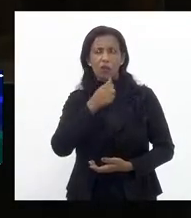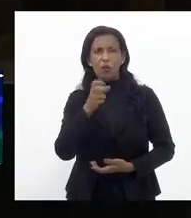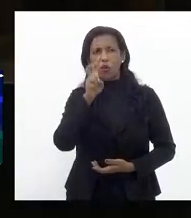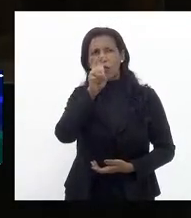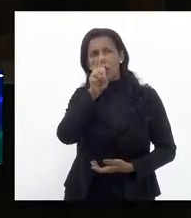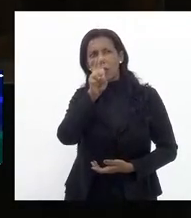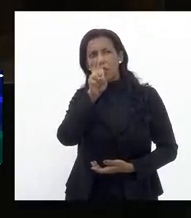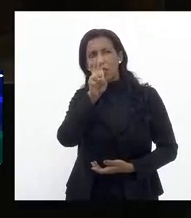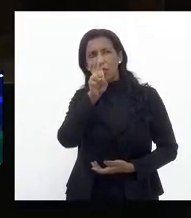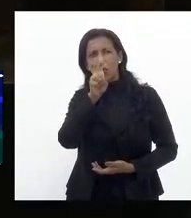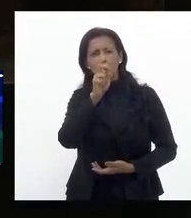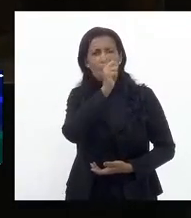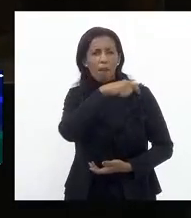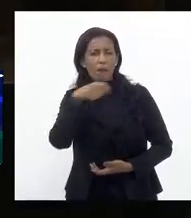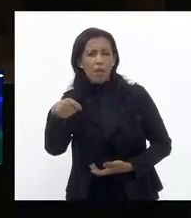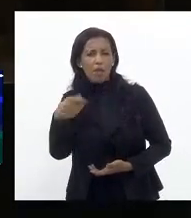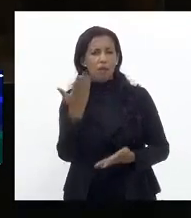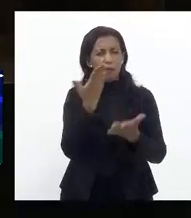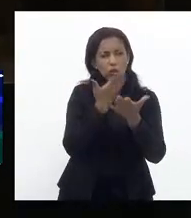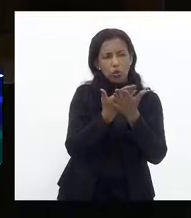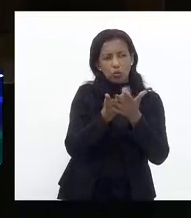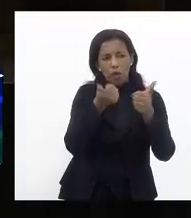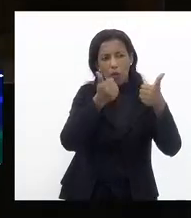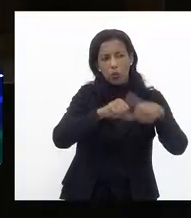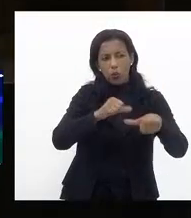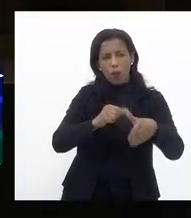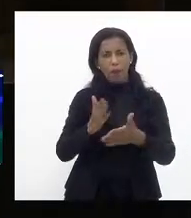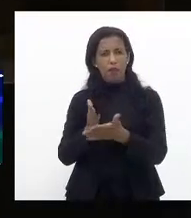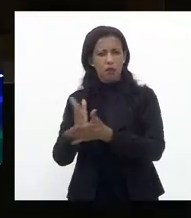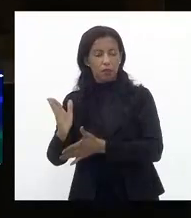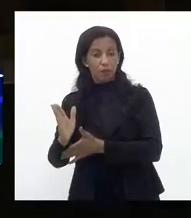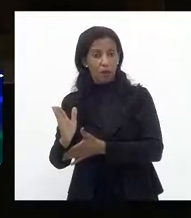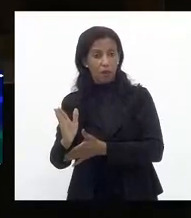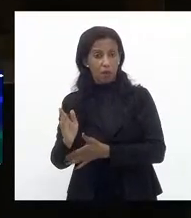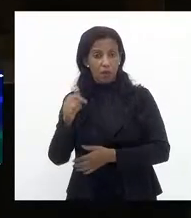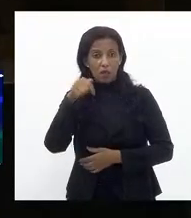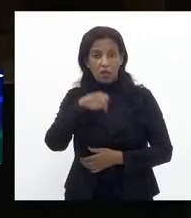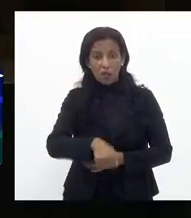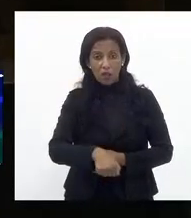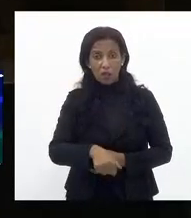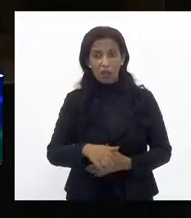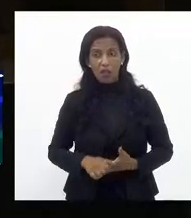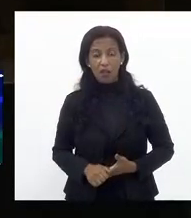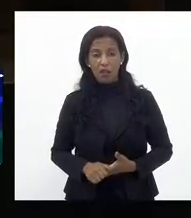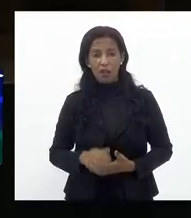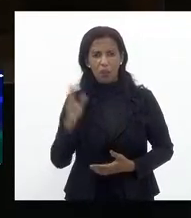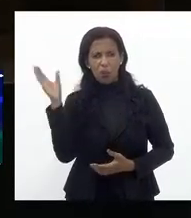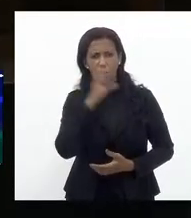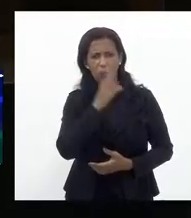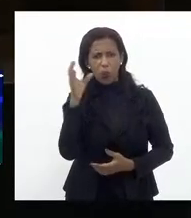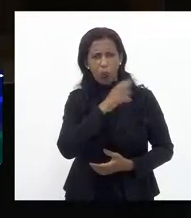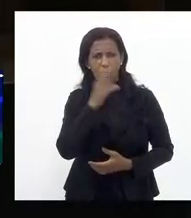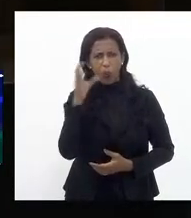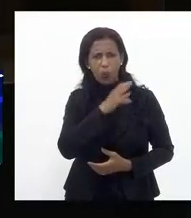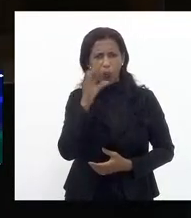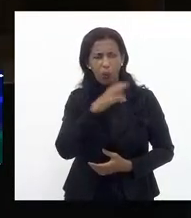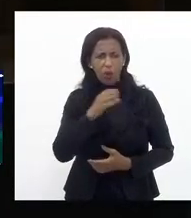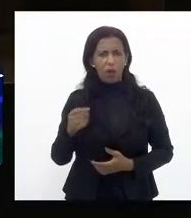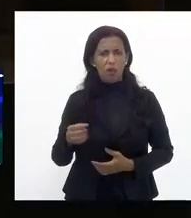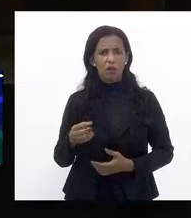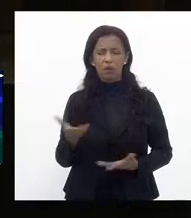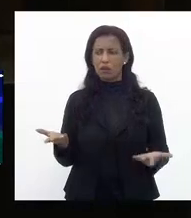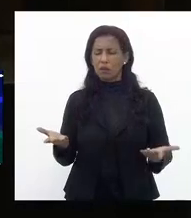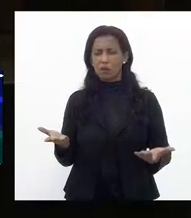se estudar, para se aprovar, e aqui estamos trabalhando, correndo contra o tempo, deputado